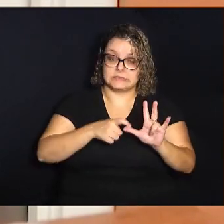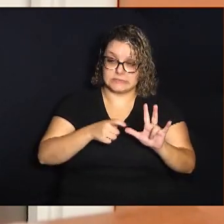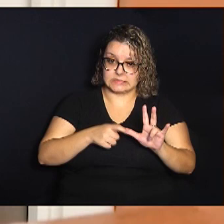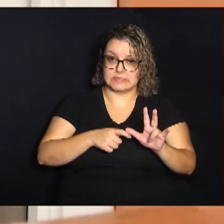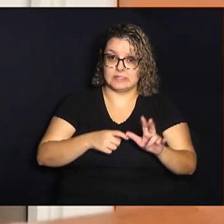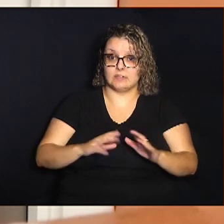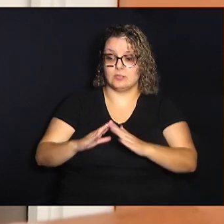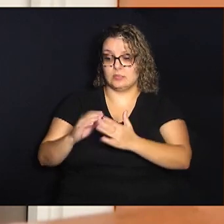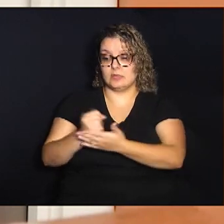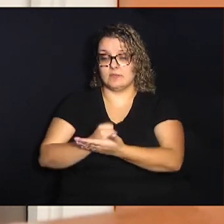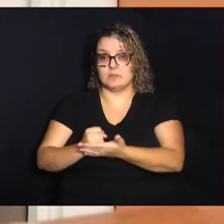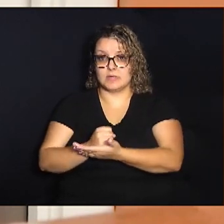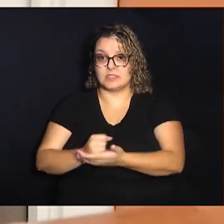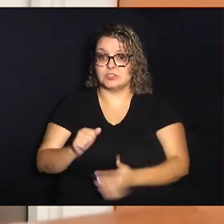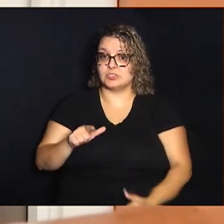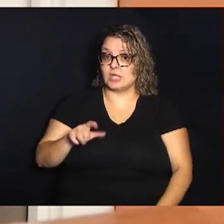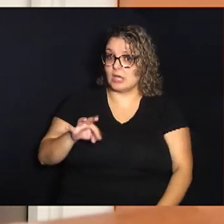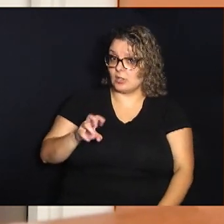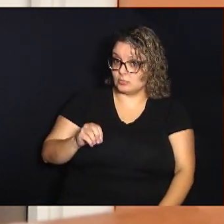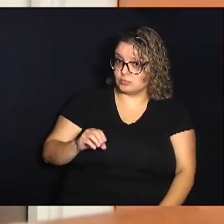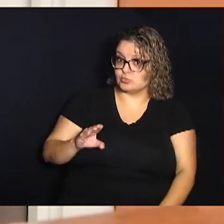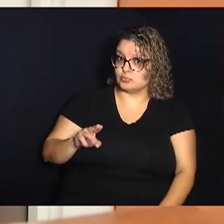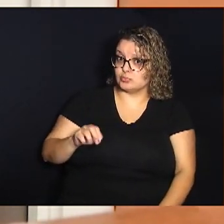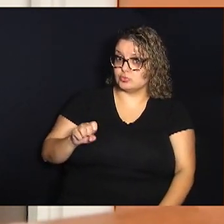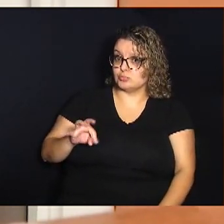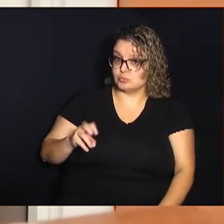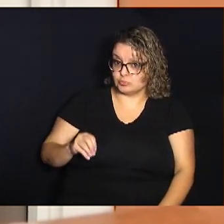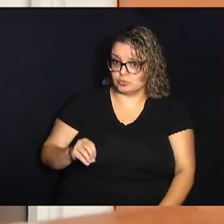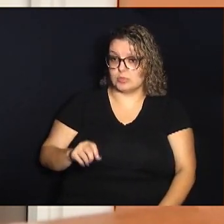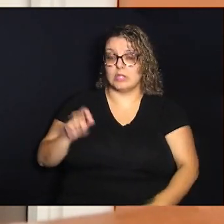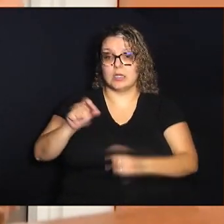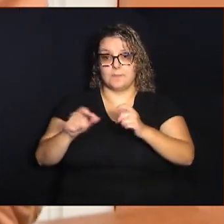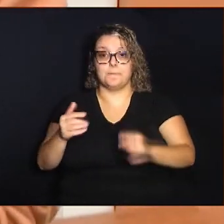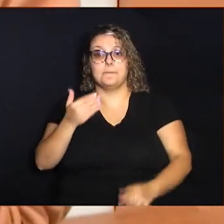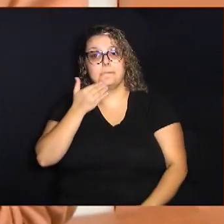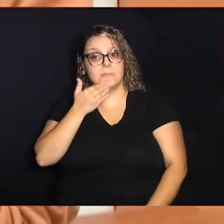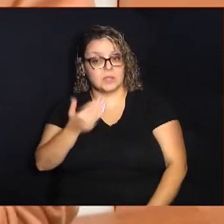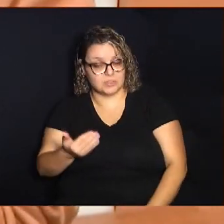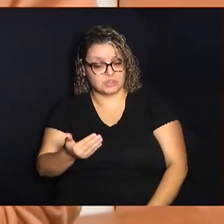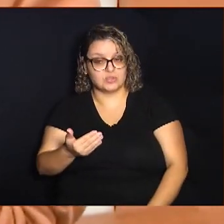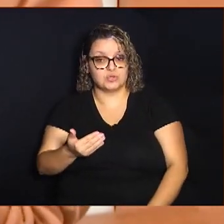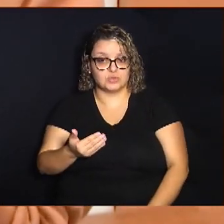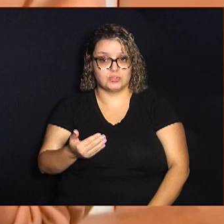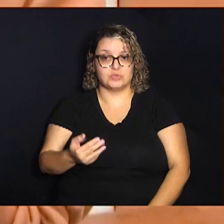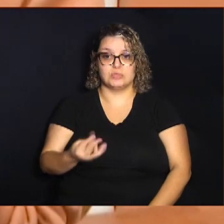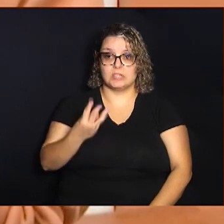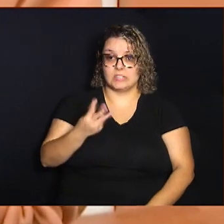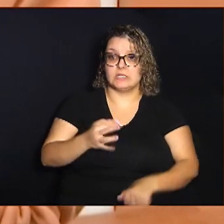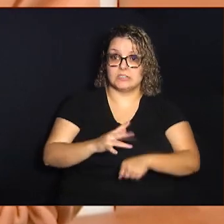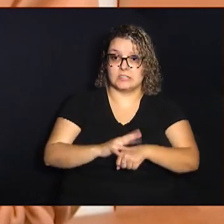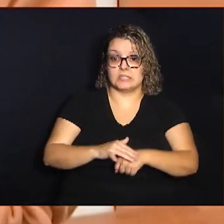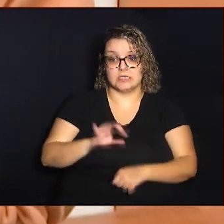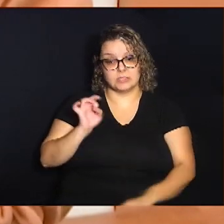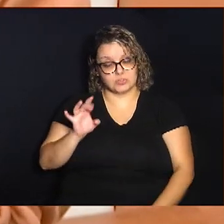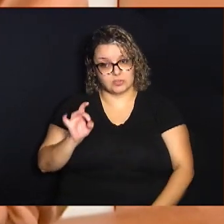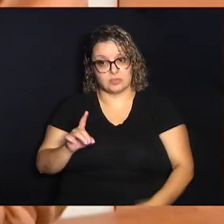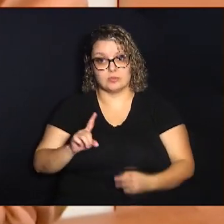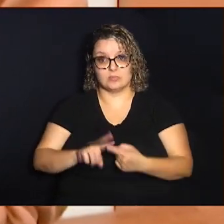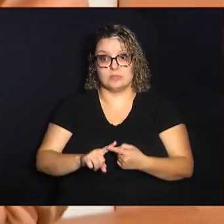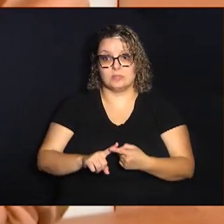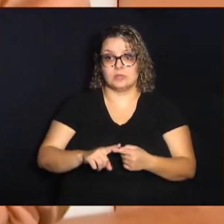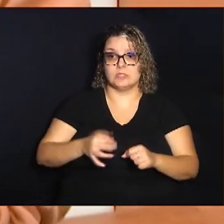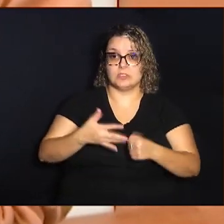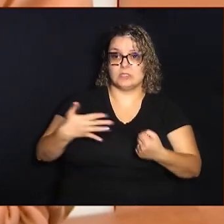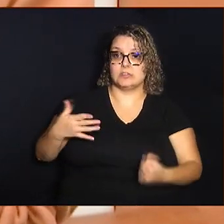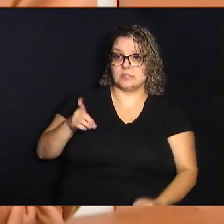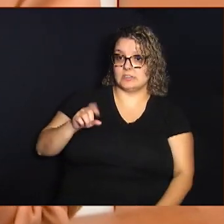farmácia de alto custo. Inclusive, agora, né, as pessoas já podem começar a pedir para 3 patologias apenas: síndrome de Dravet,